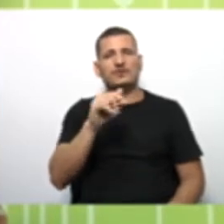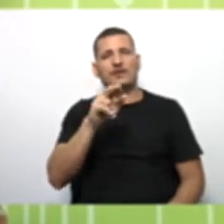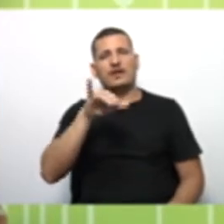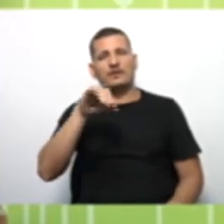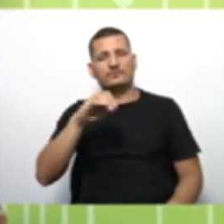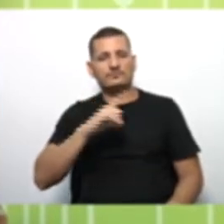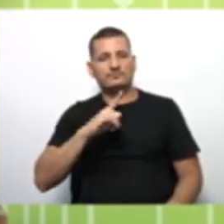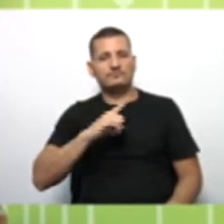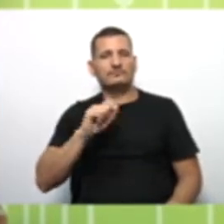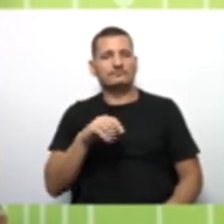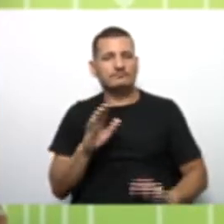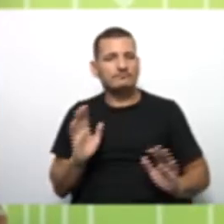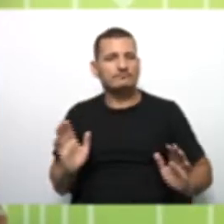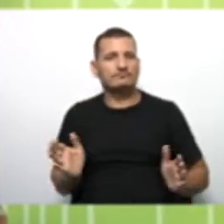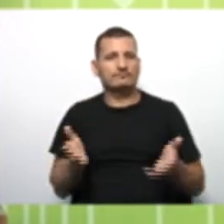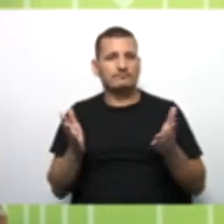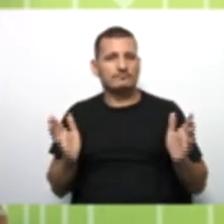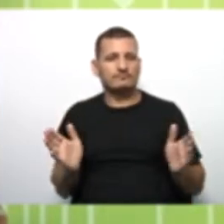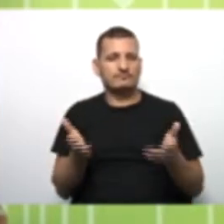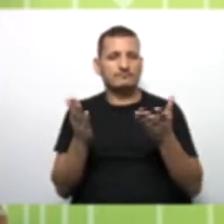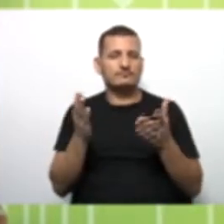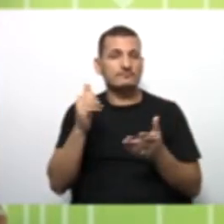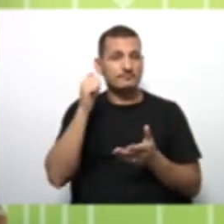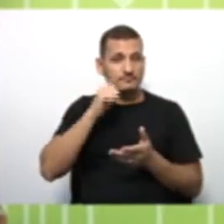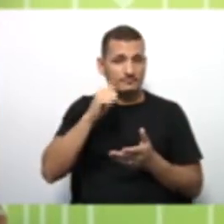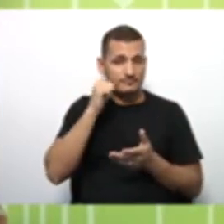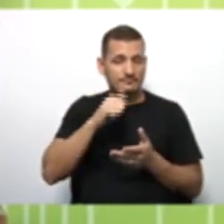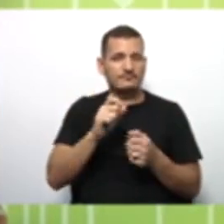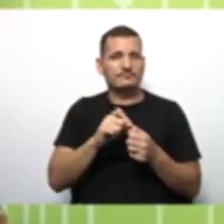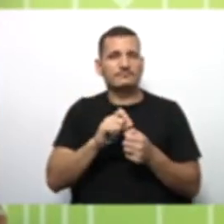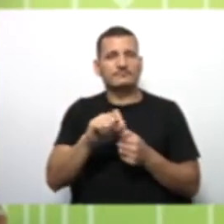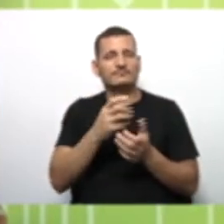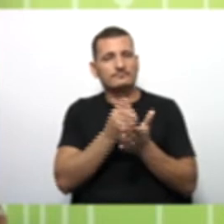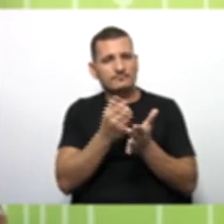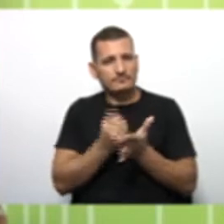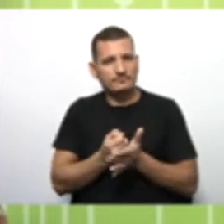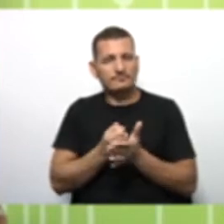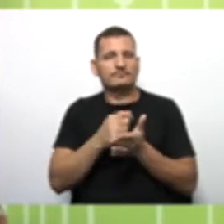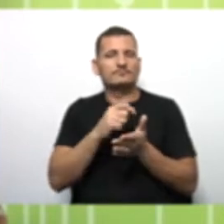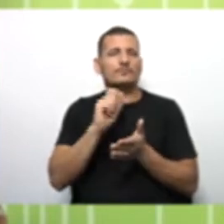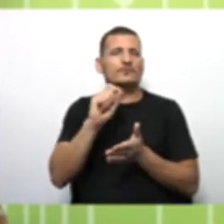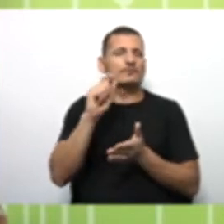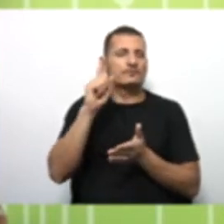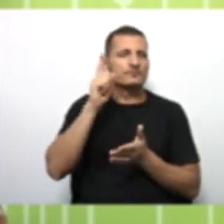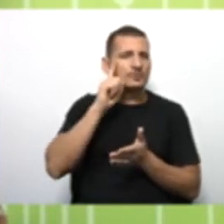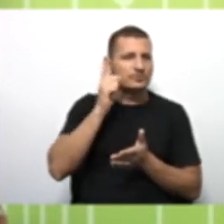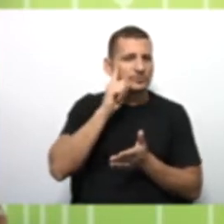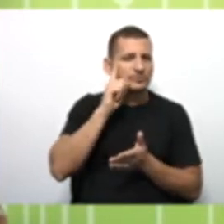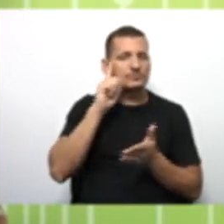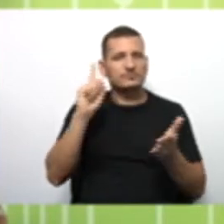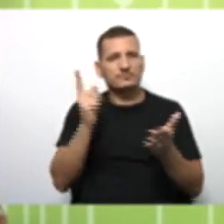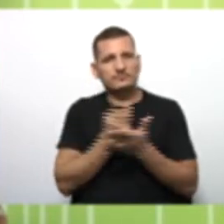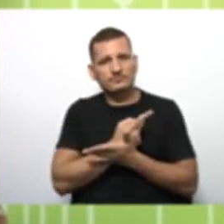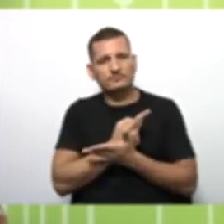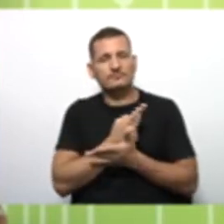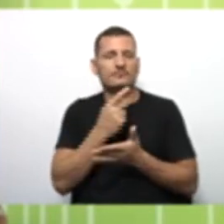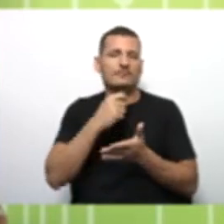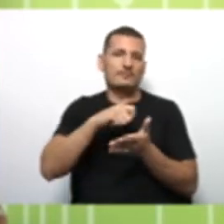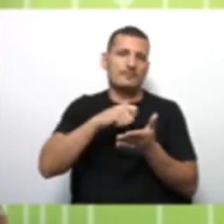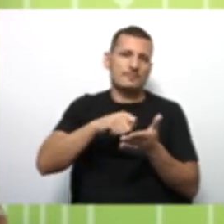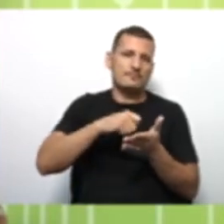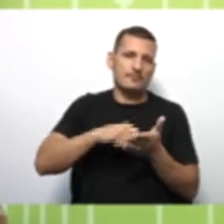grande de colocar no papel todas as ações que a gente faz, de fazer um registro, um diário. Eu lembro que a minha irmã tinha